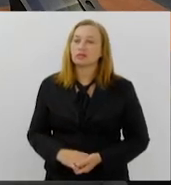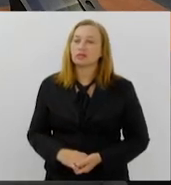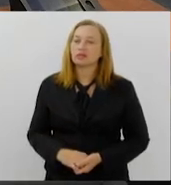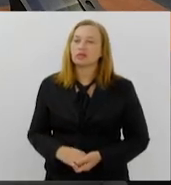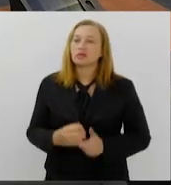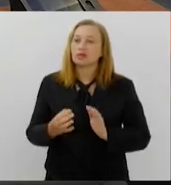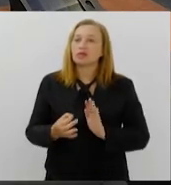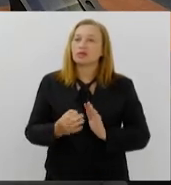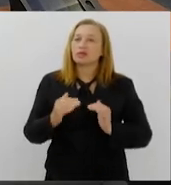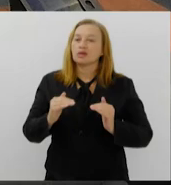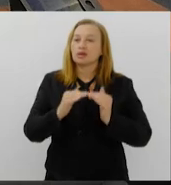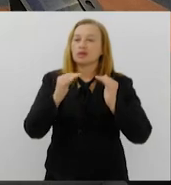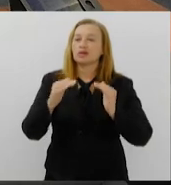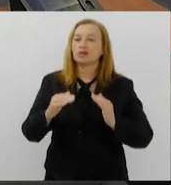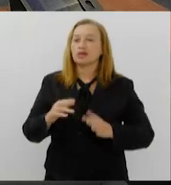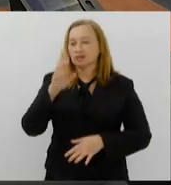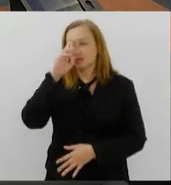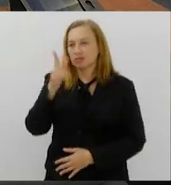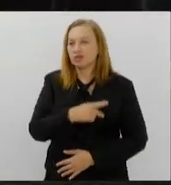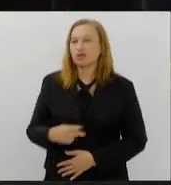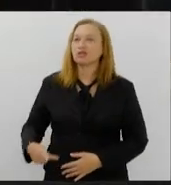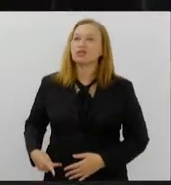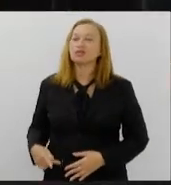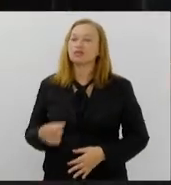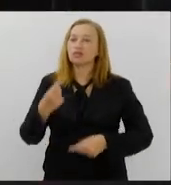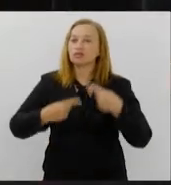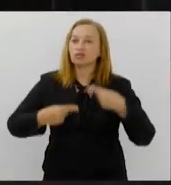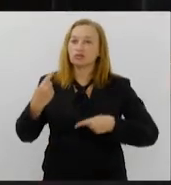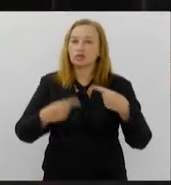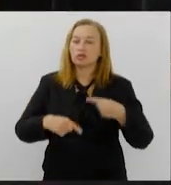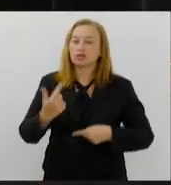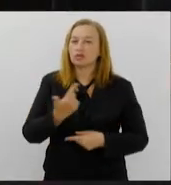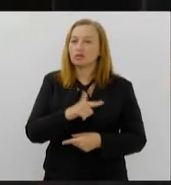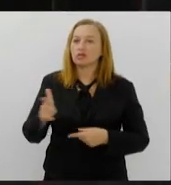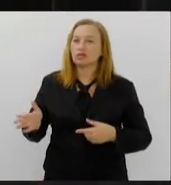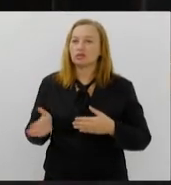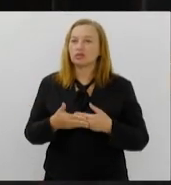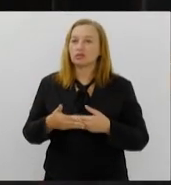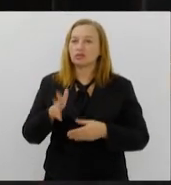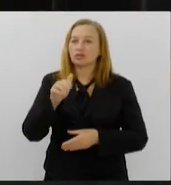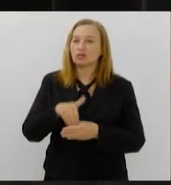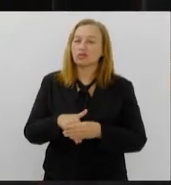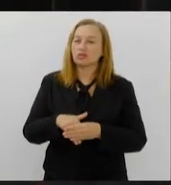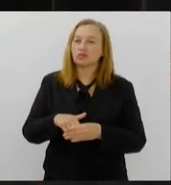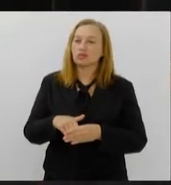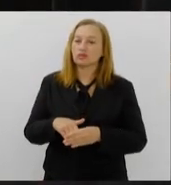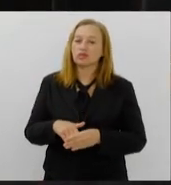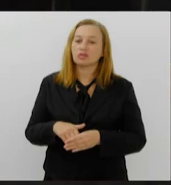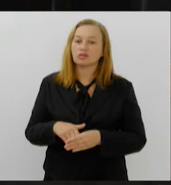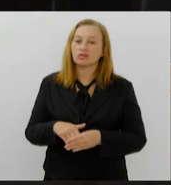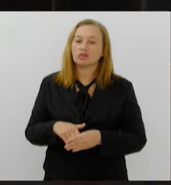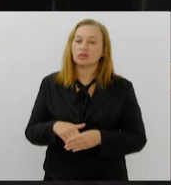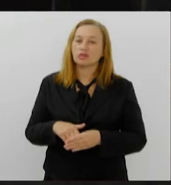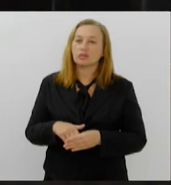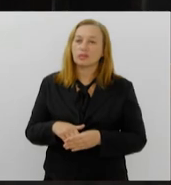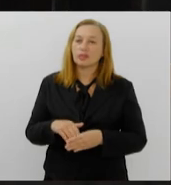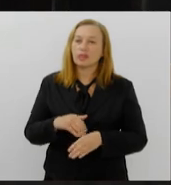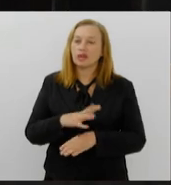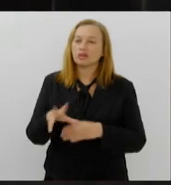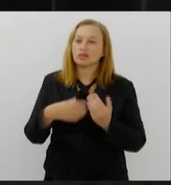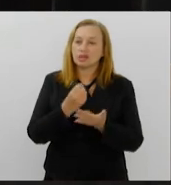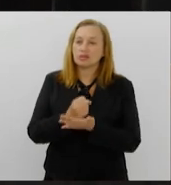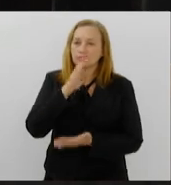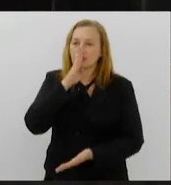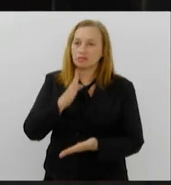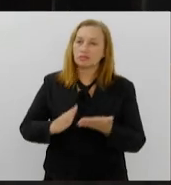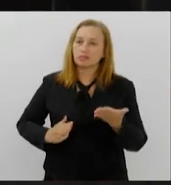Parecer favorável, senhor presidente. Com os pareceres emitidos, em discussão, não havendo quem queira discutir, encerrada a discussão, em votação, senhores que